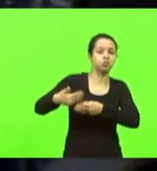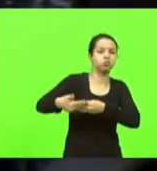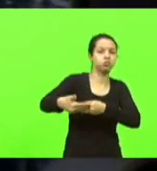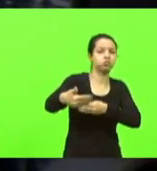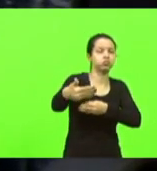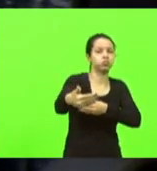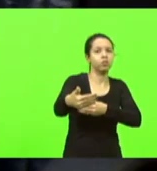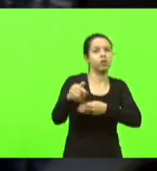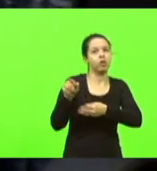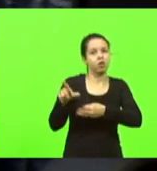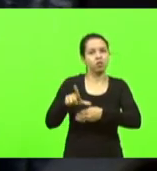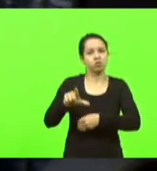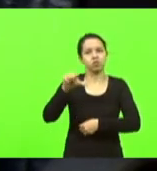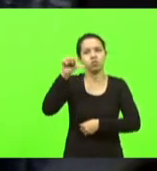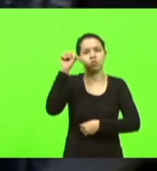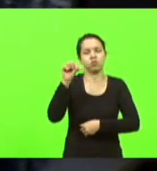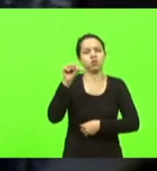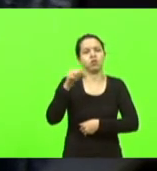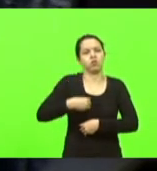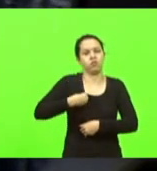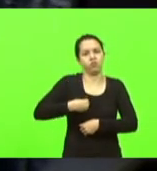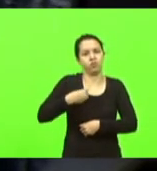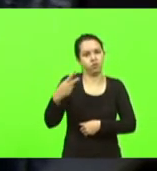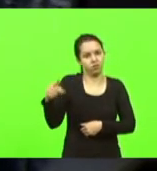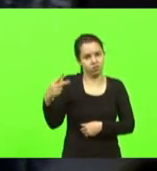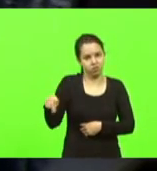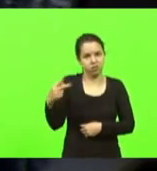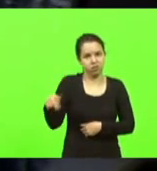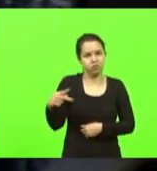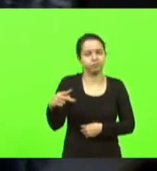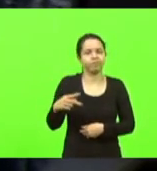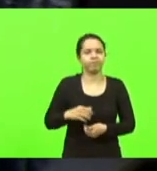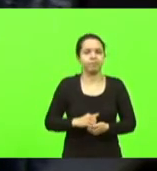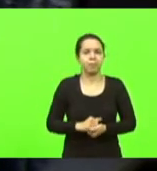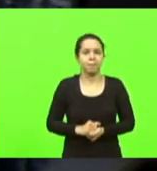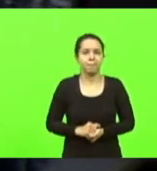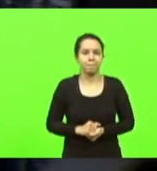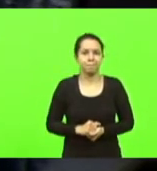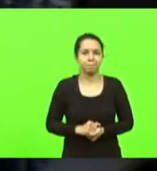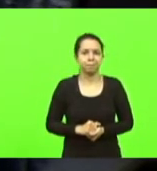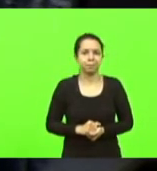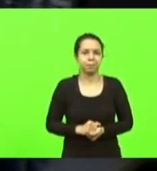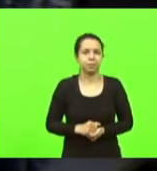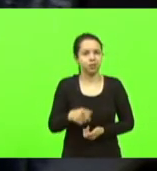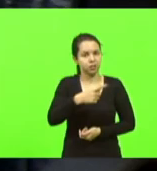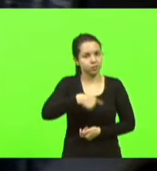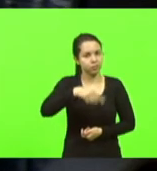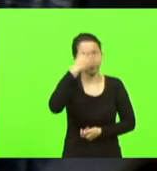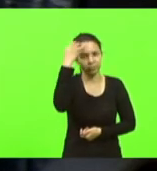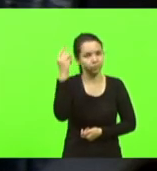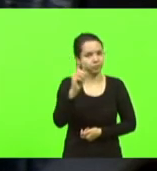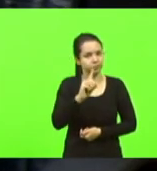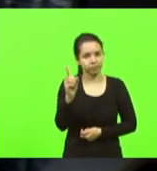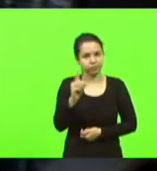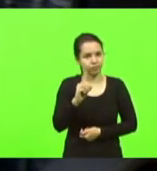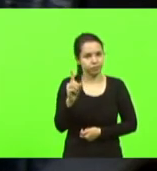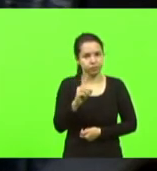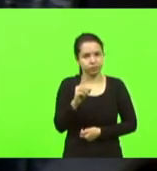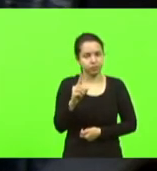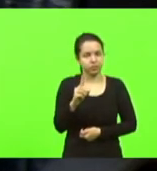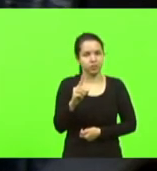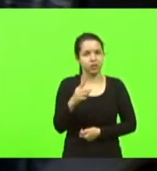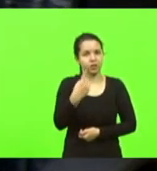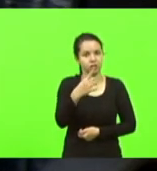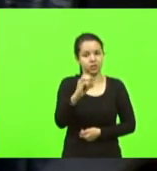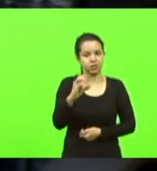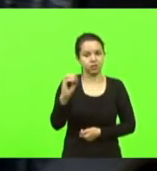escolheu e viveu mas nós não podemos esquecer que além do universo de 100